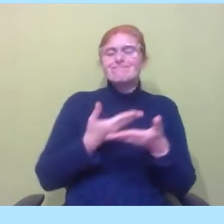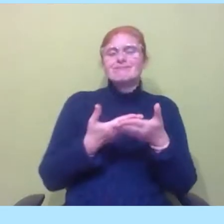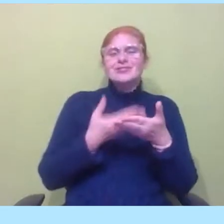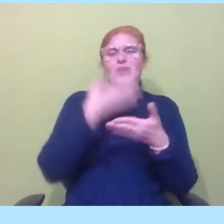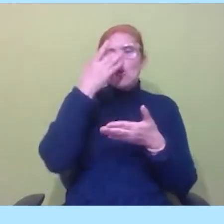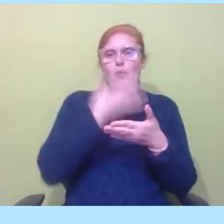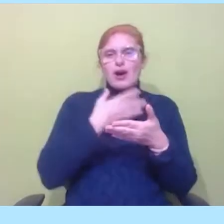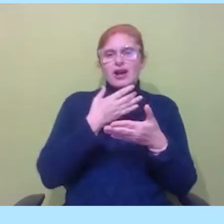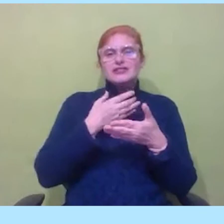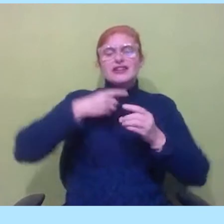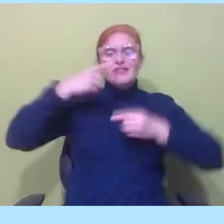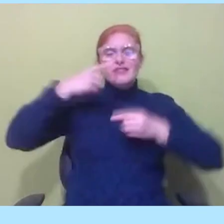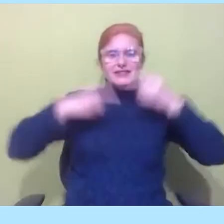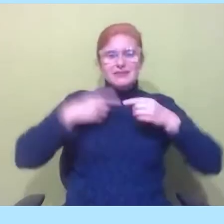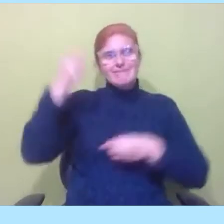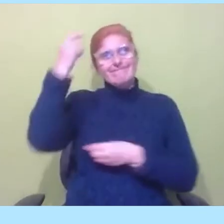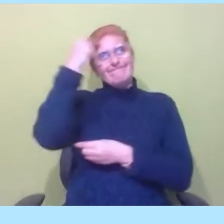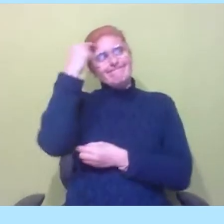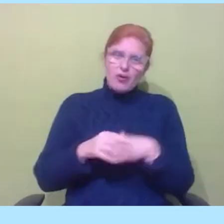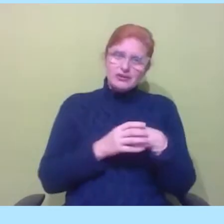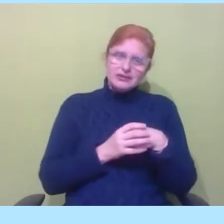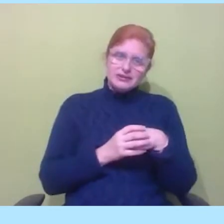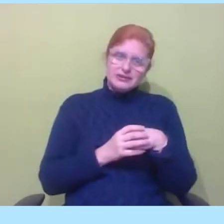vai conseguir